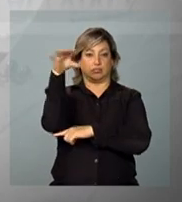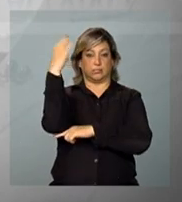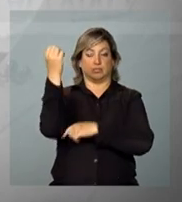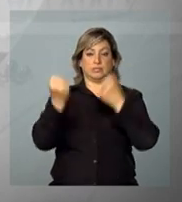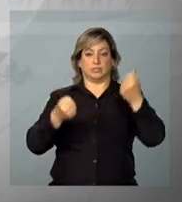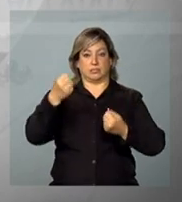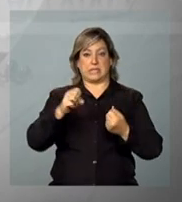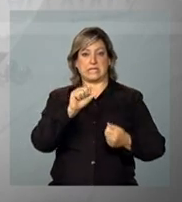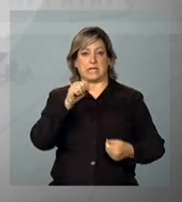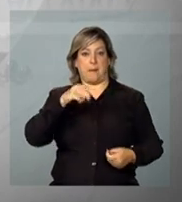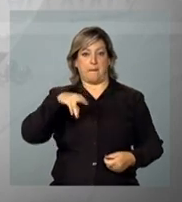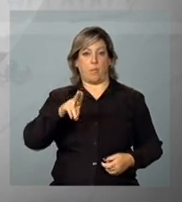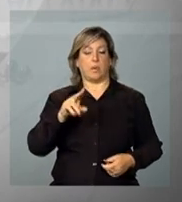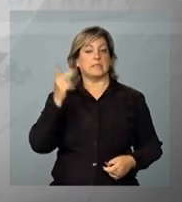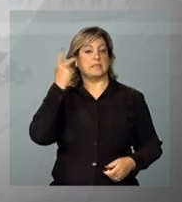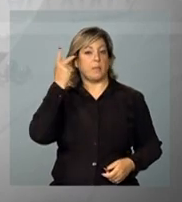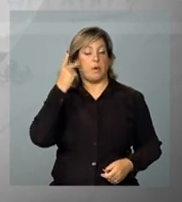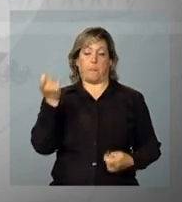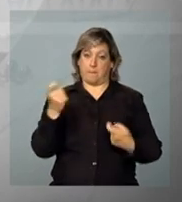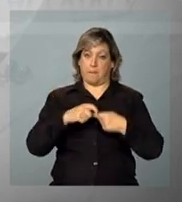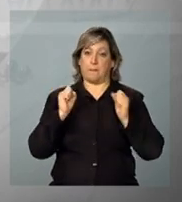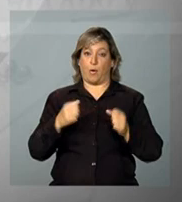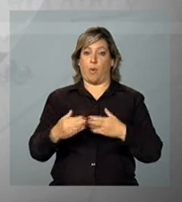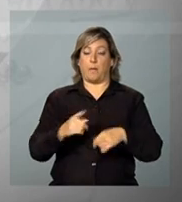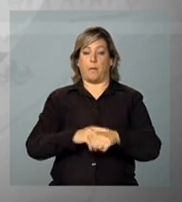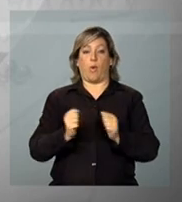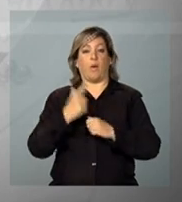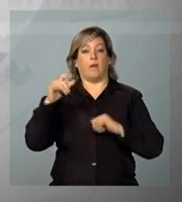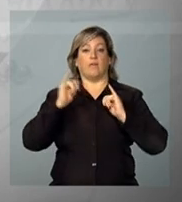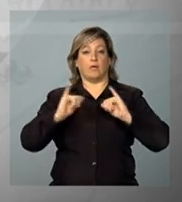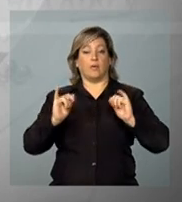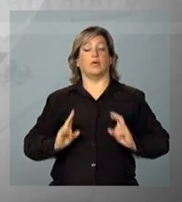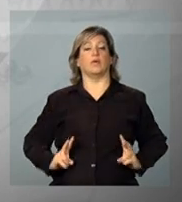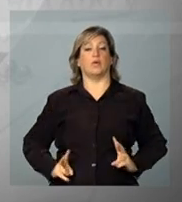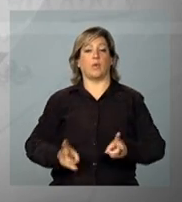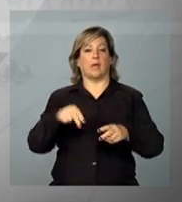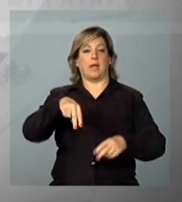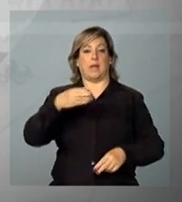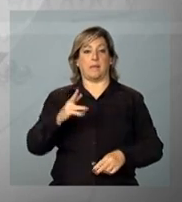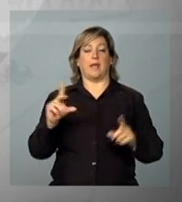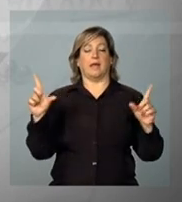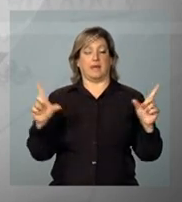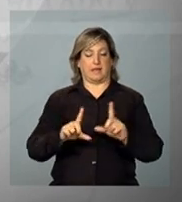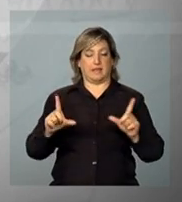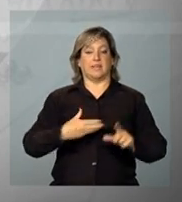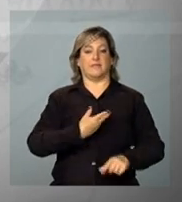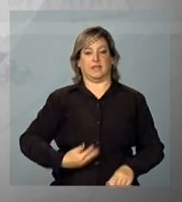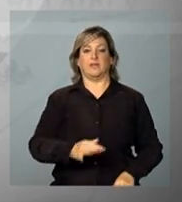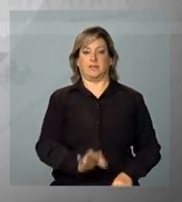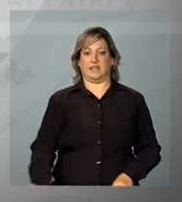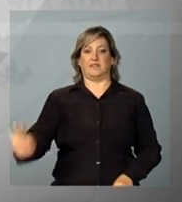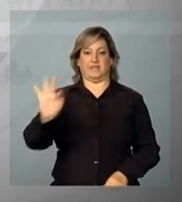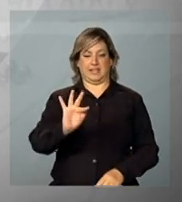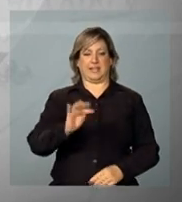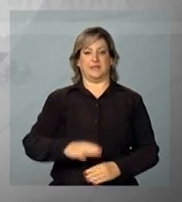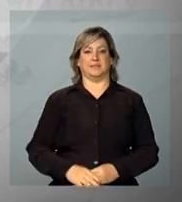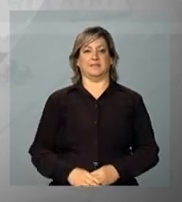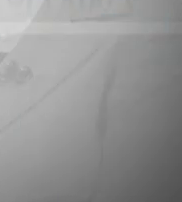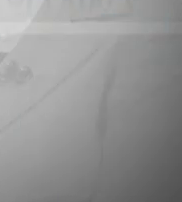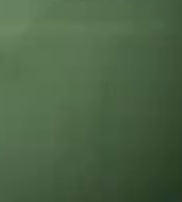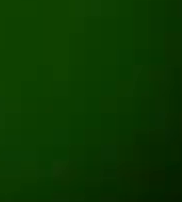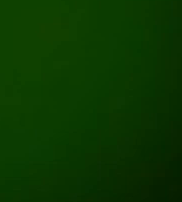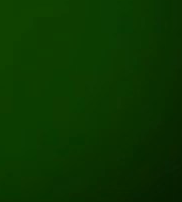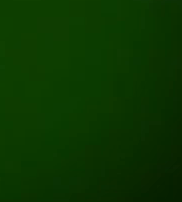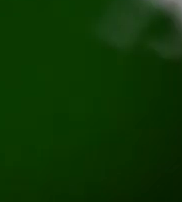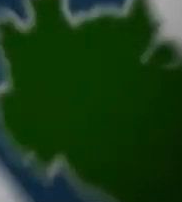para o SAMU de São Paulo nós podemos voltar a qualquer momento com outras informações continue na NBR a TV do governo federal